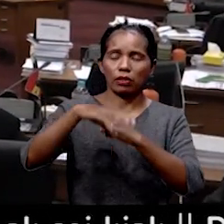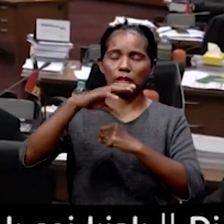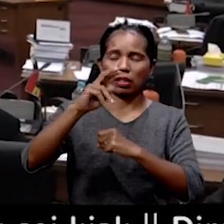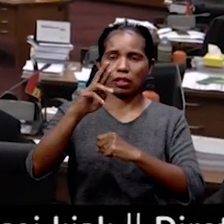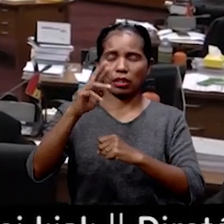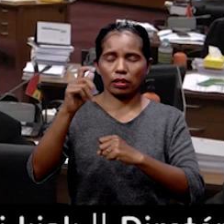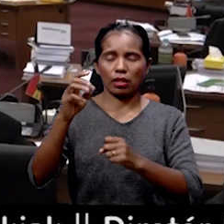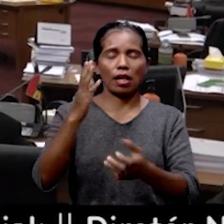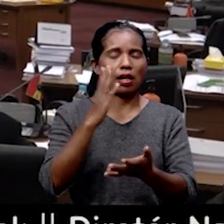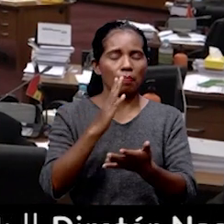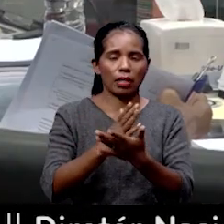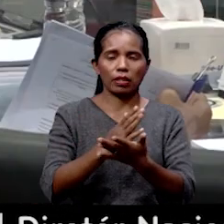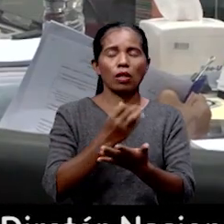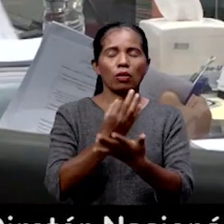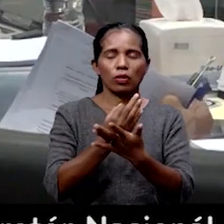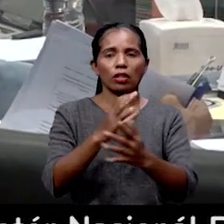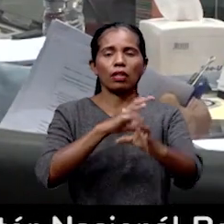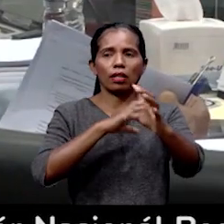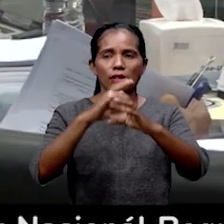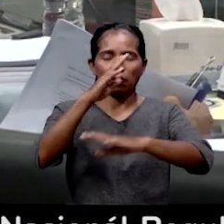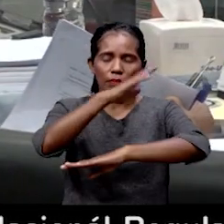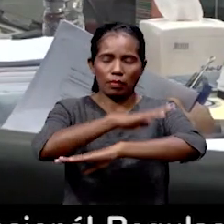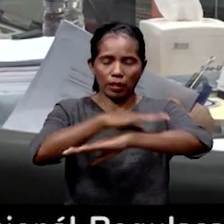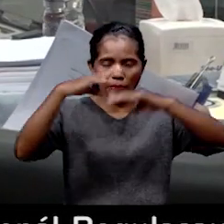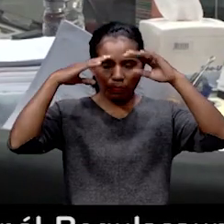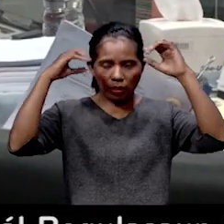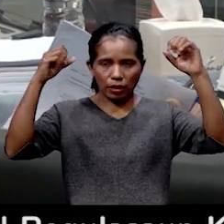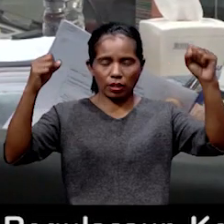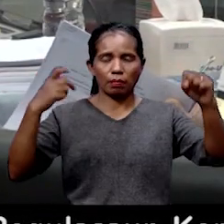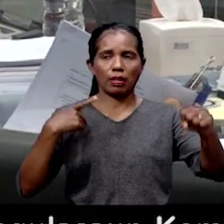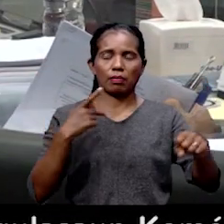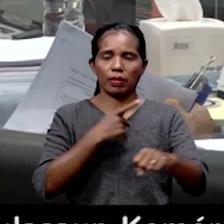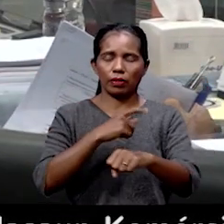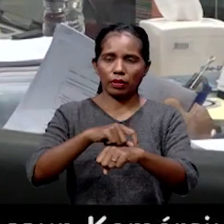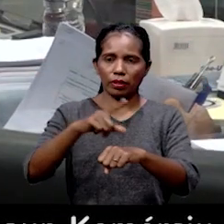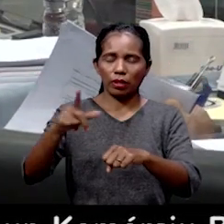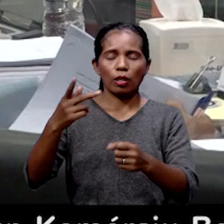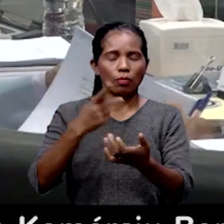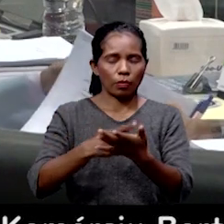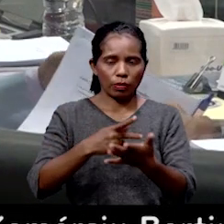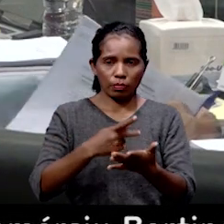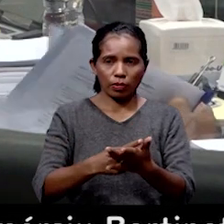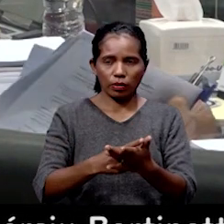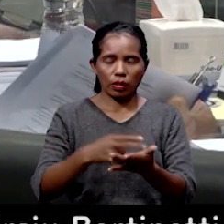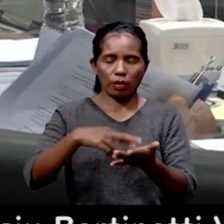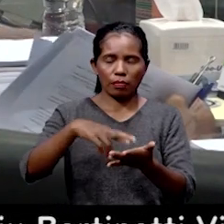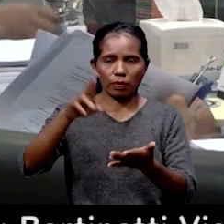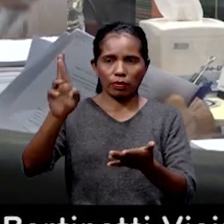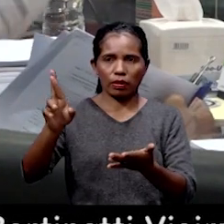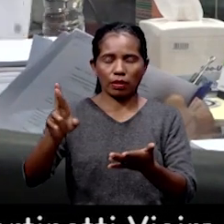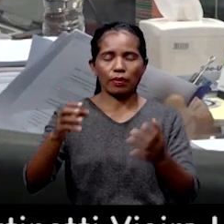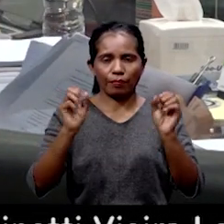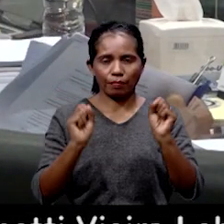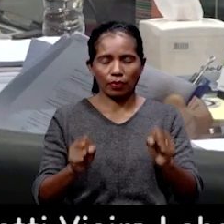tiha osan atusosa careta ba mesa presidente Parlamento Nacional, no proposta refere aprovado, nune